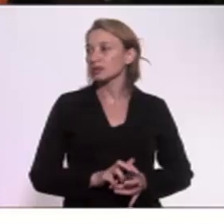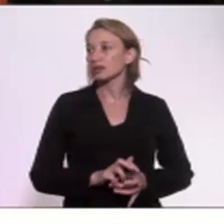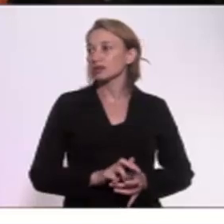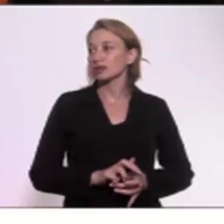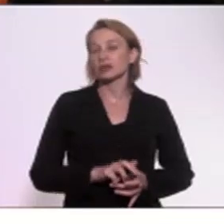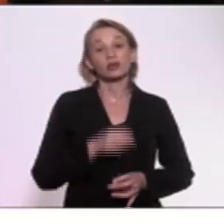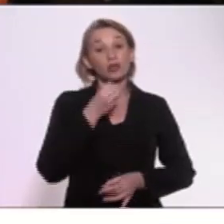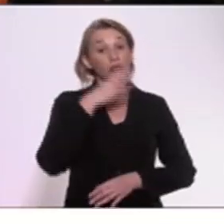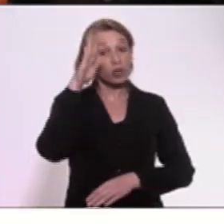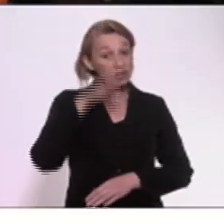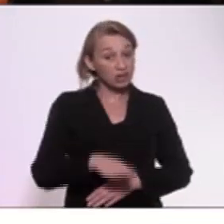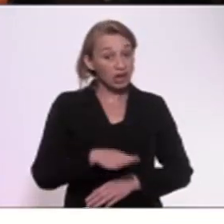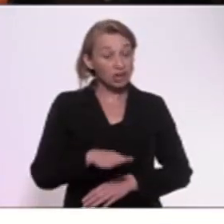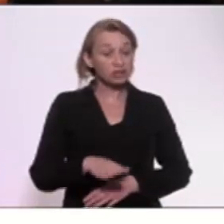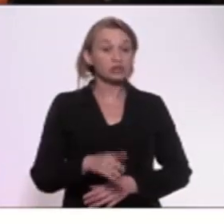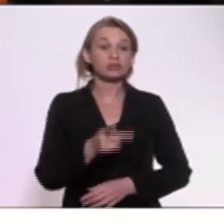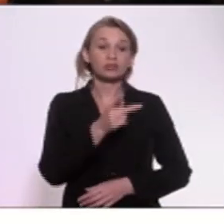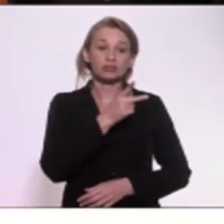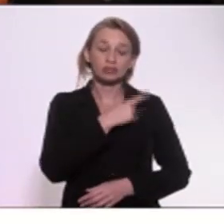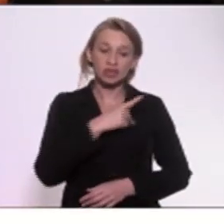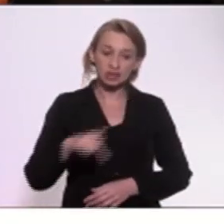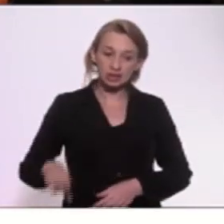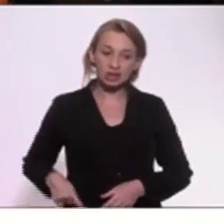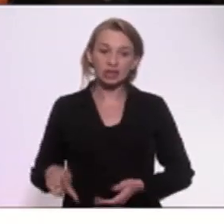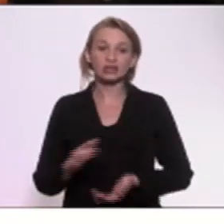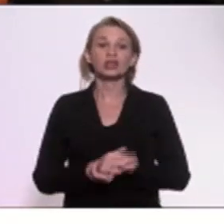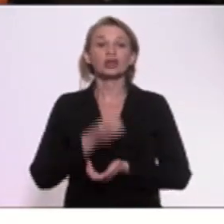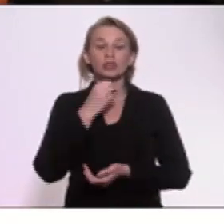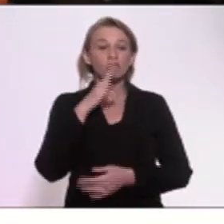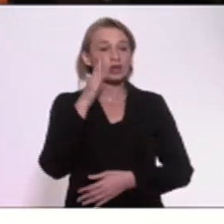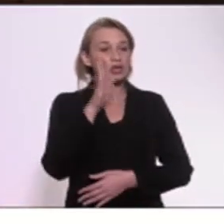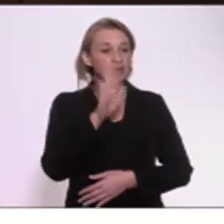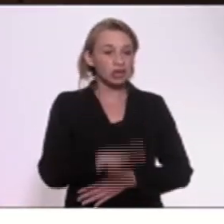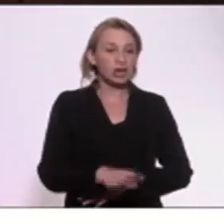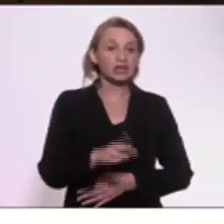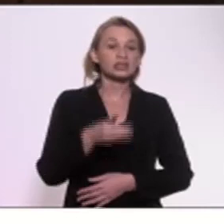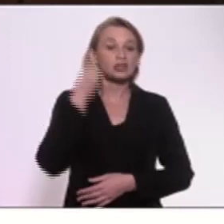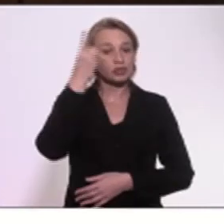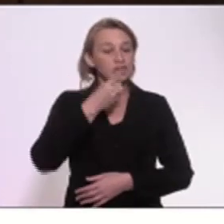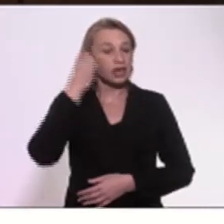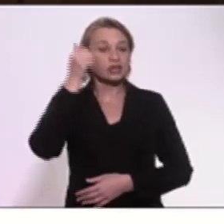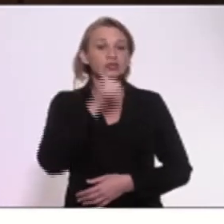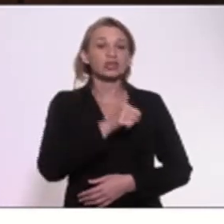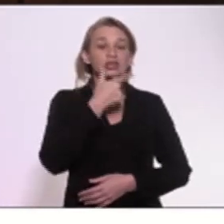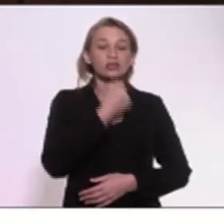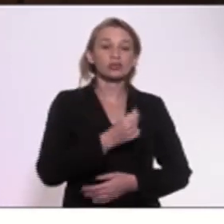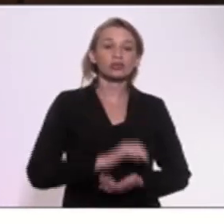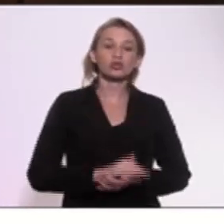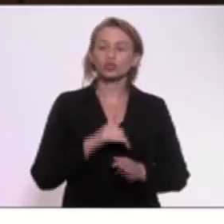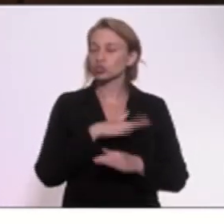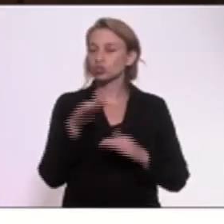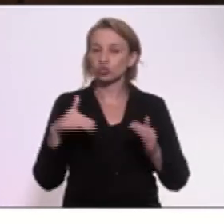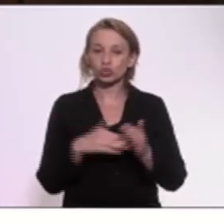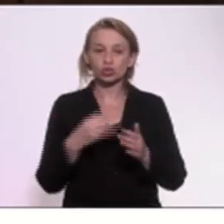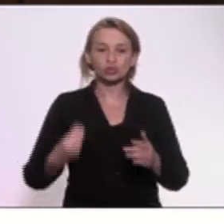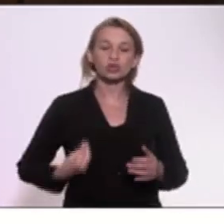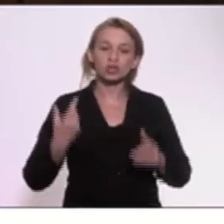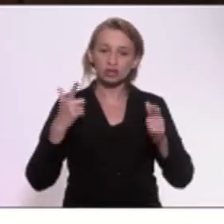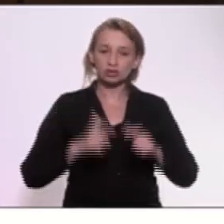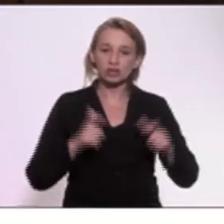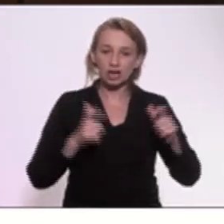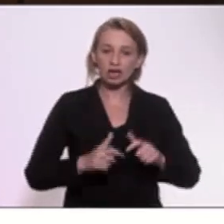Boa tarde, senhora presidenta. Boa tarde, deputados, deputadas, todos e todas presentes aqui